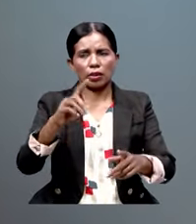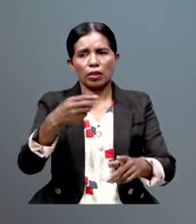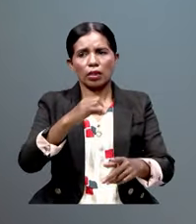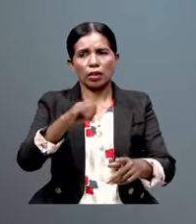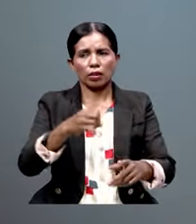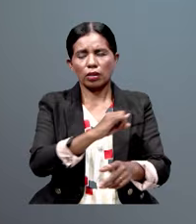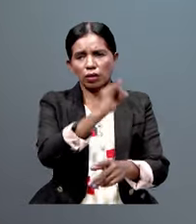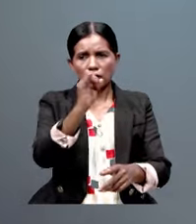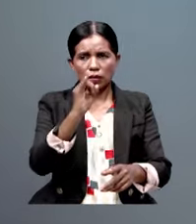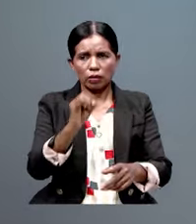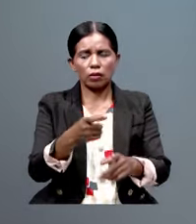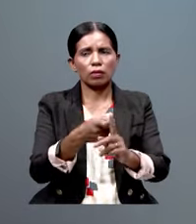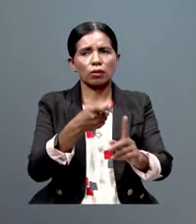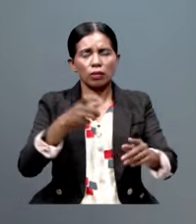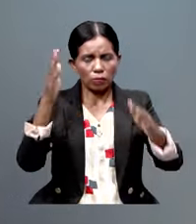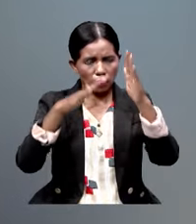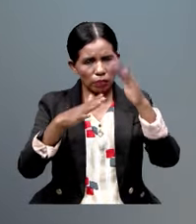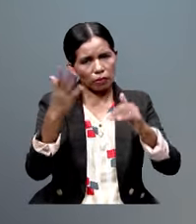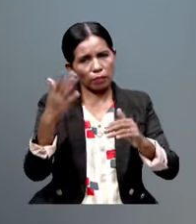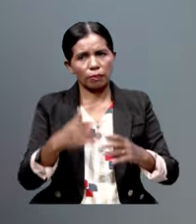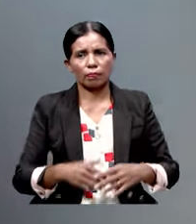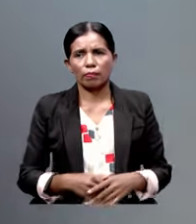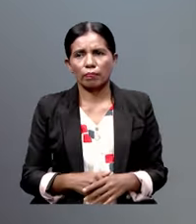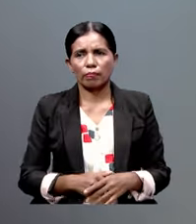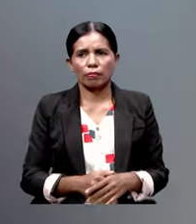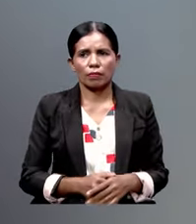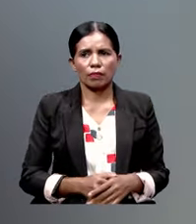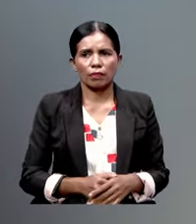atu identifika kauza husi problema refere. João Carlos Tomás Soares, GMN.